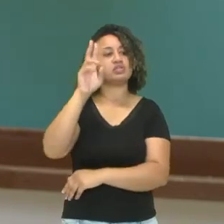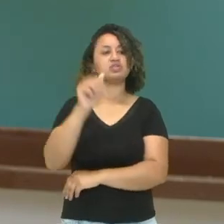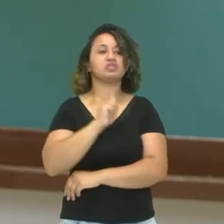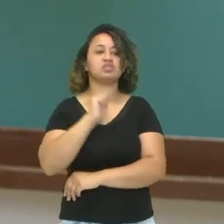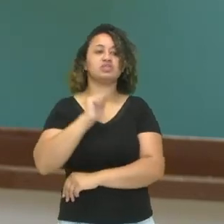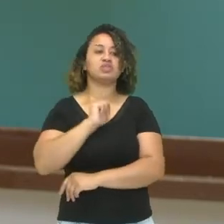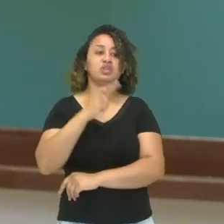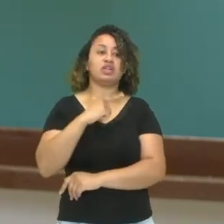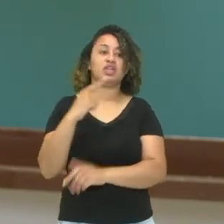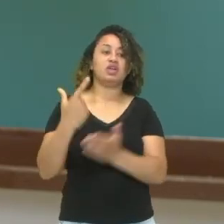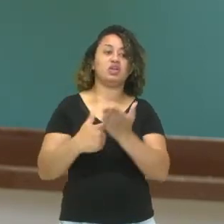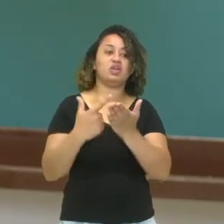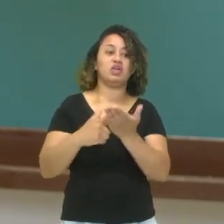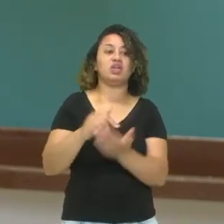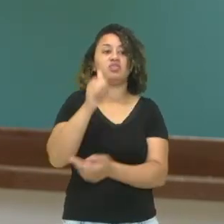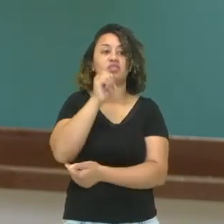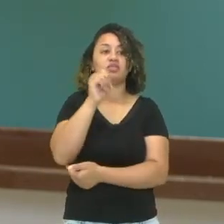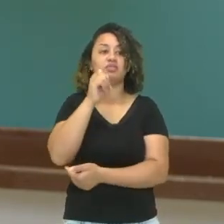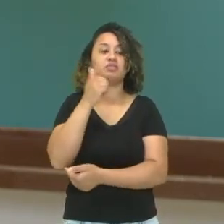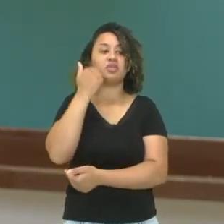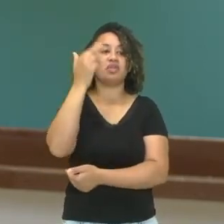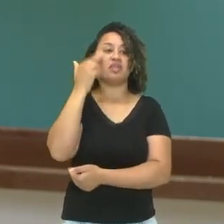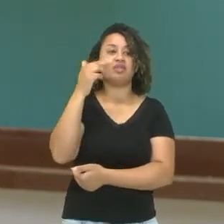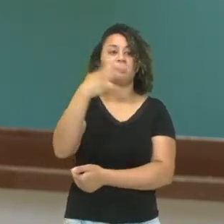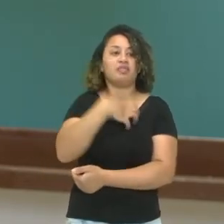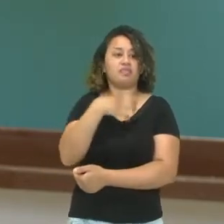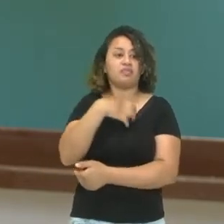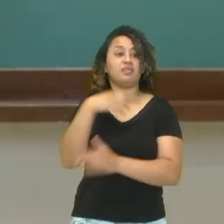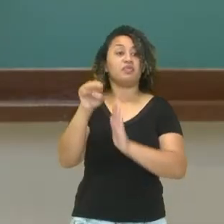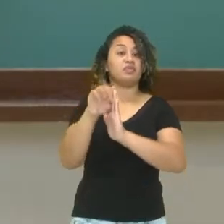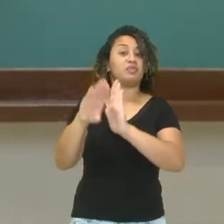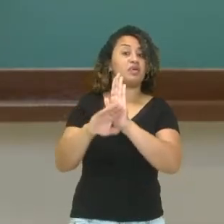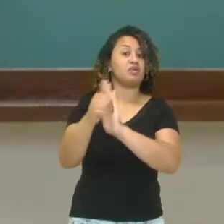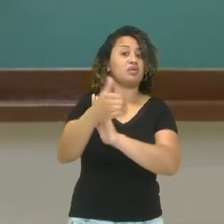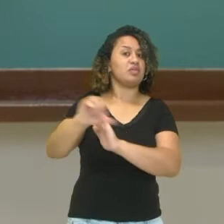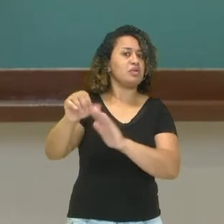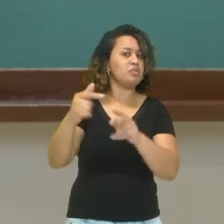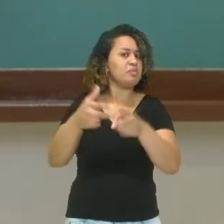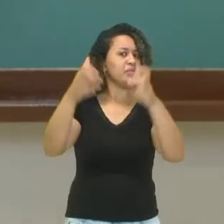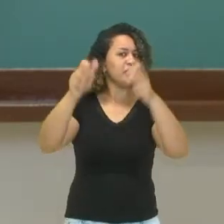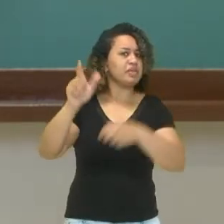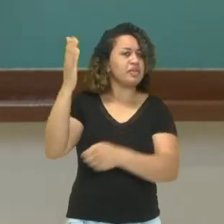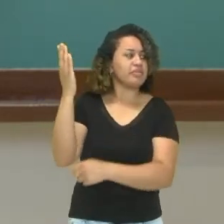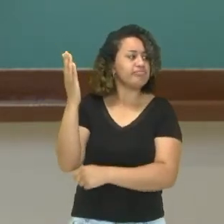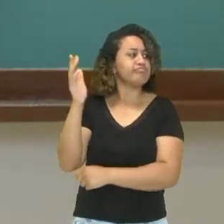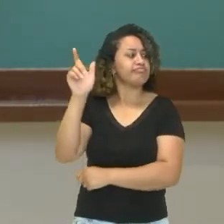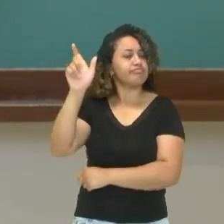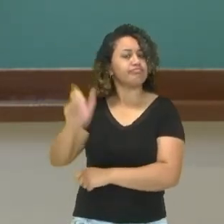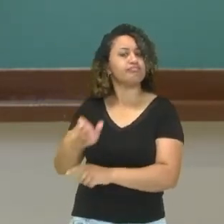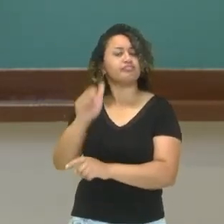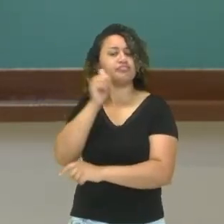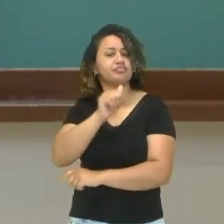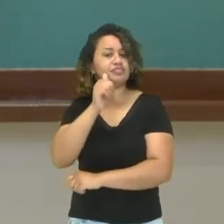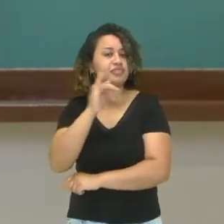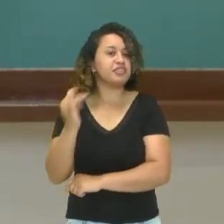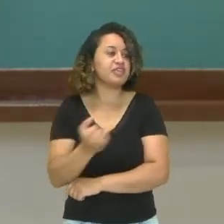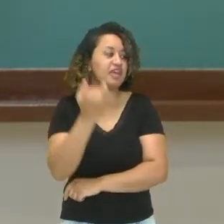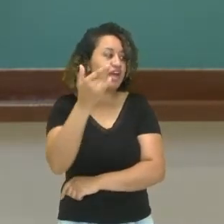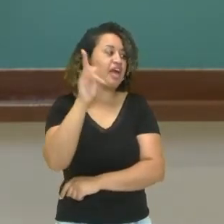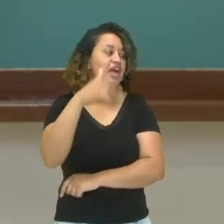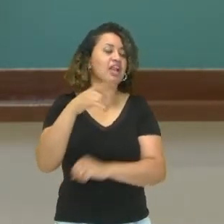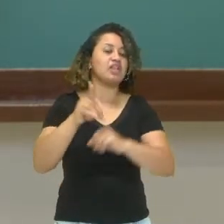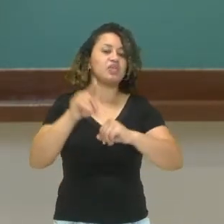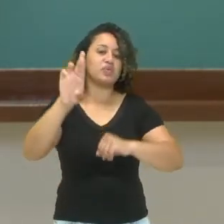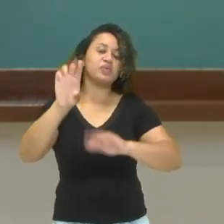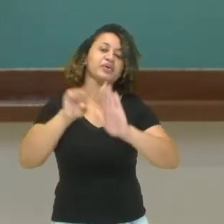Mulher Negra na Bahia do século XIX. Olha a importância dessa mãe de santo, professora, doutora,